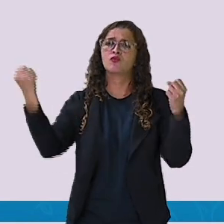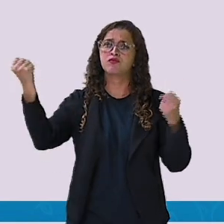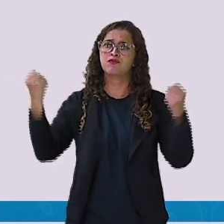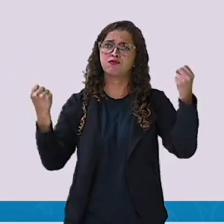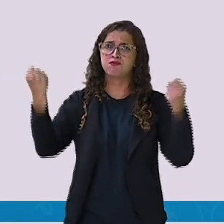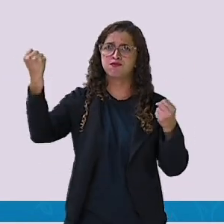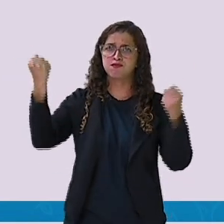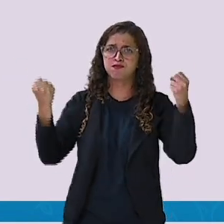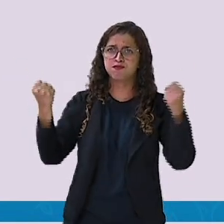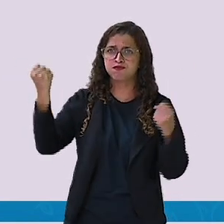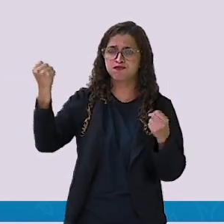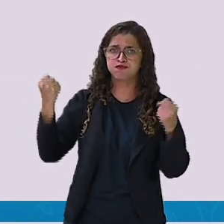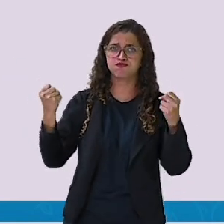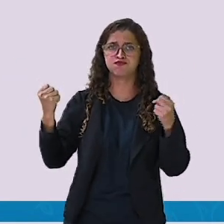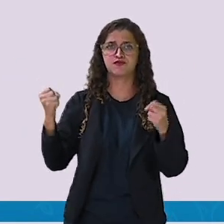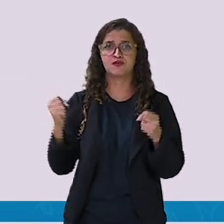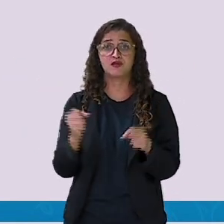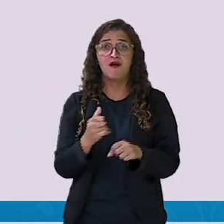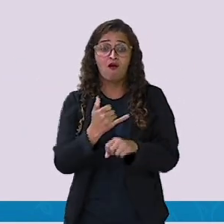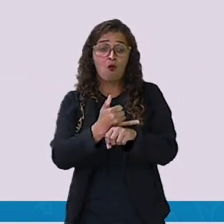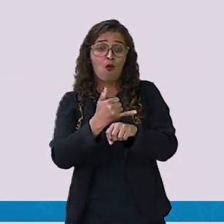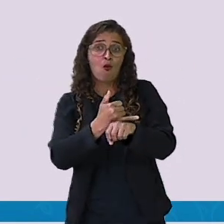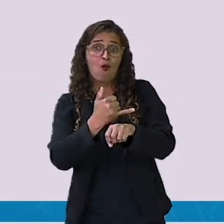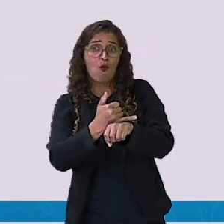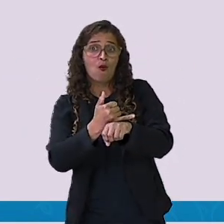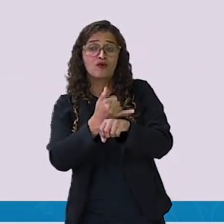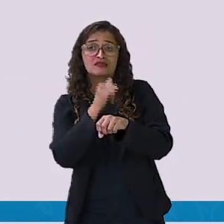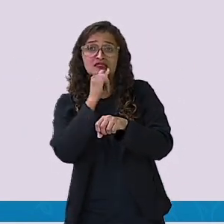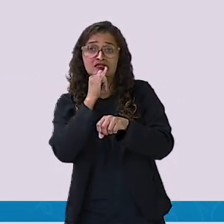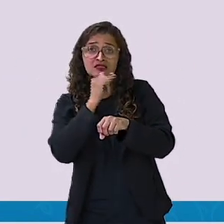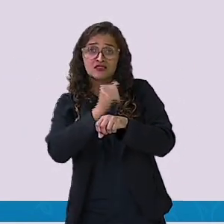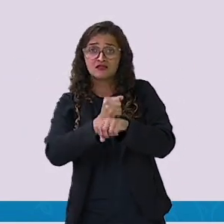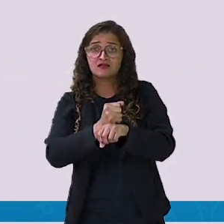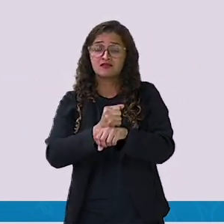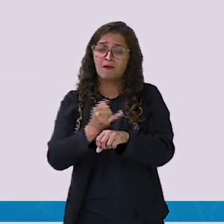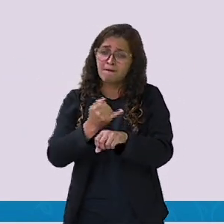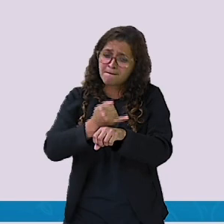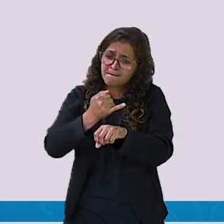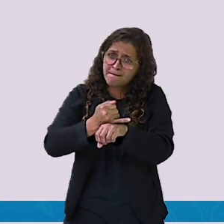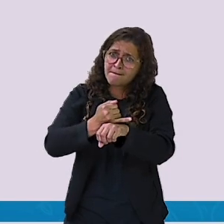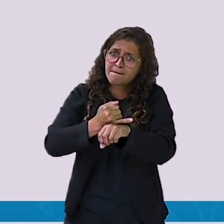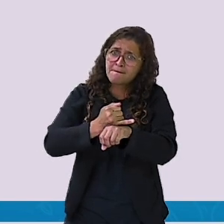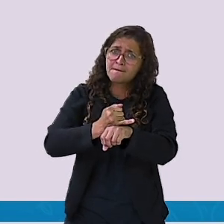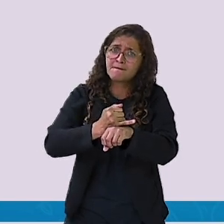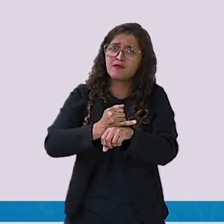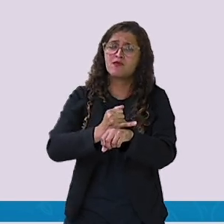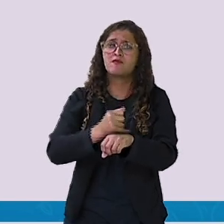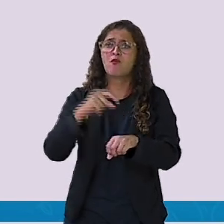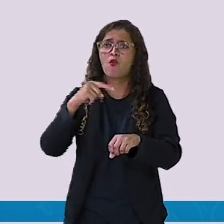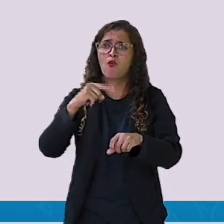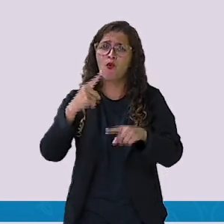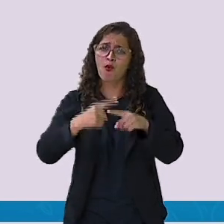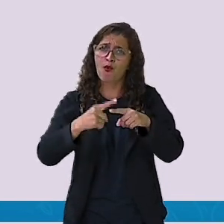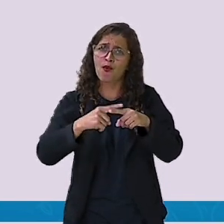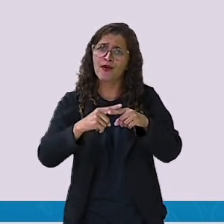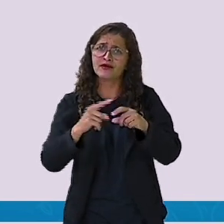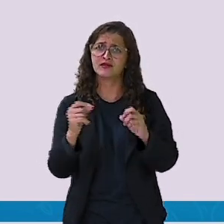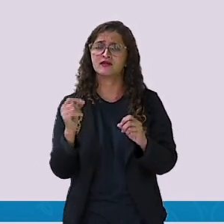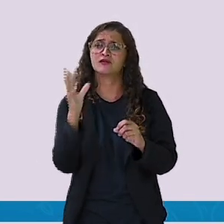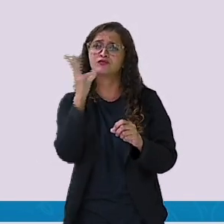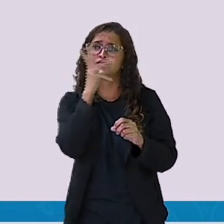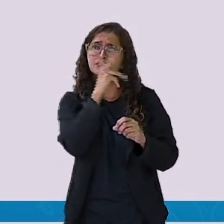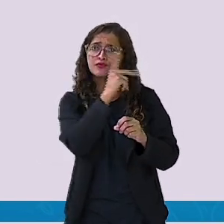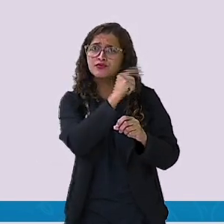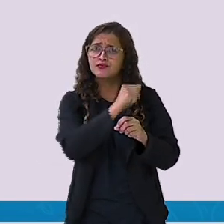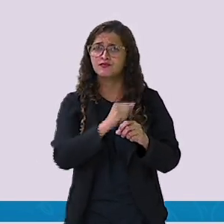metalúrgica, que está dentro da indústria de bens duráveis, com uma vida útil maior,